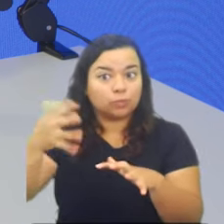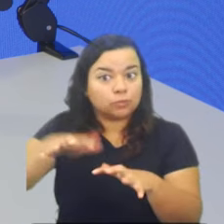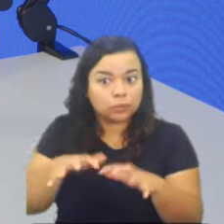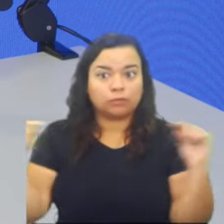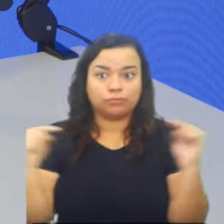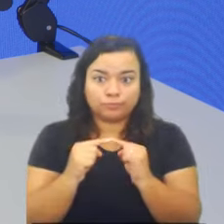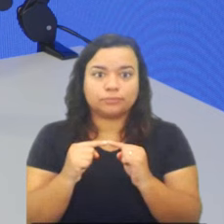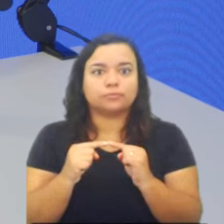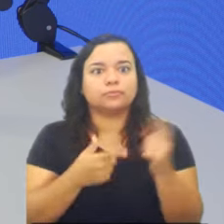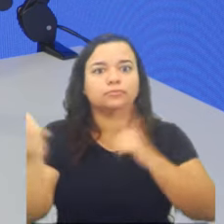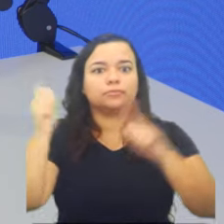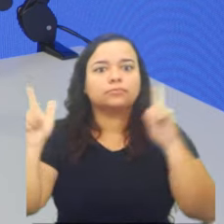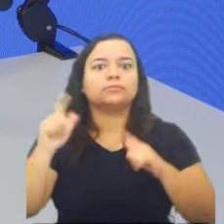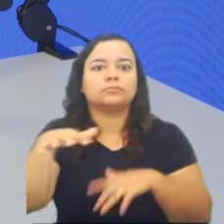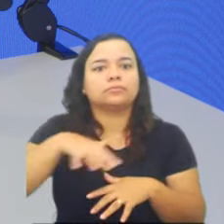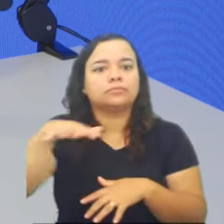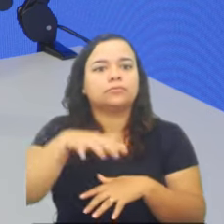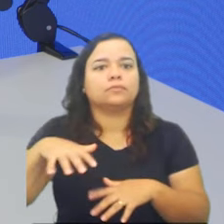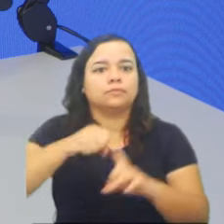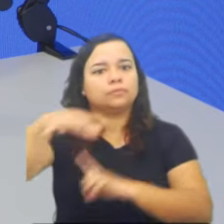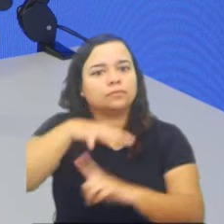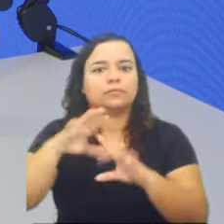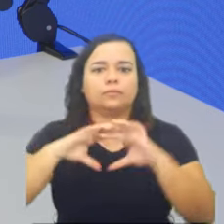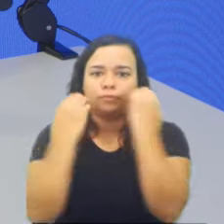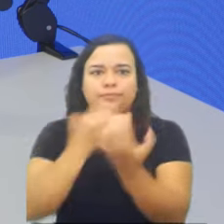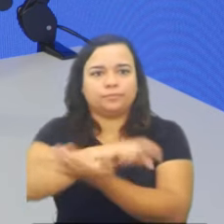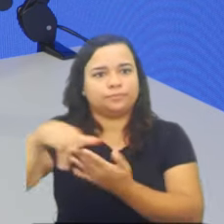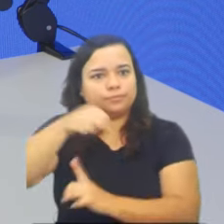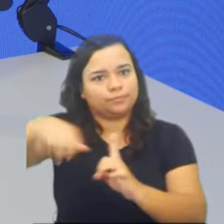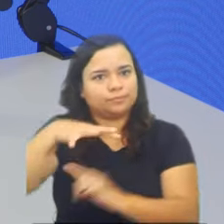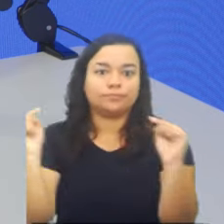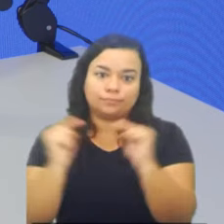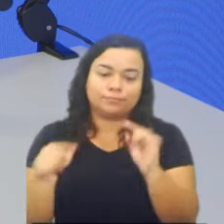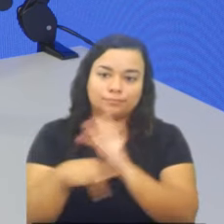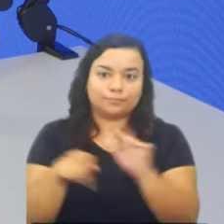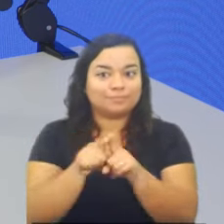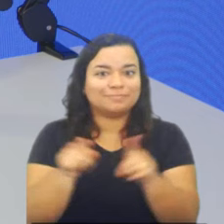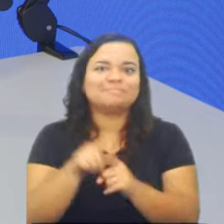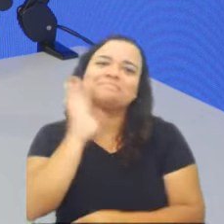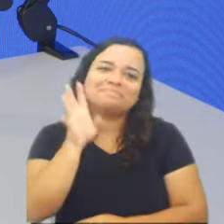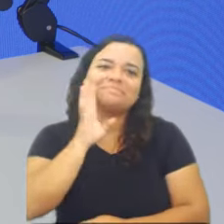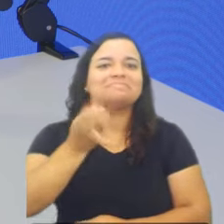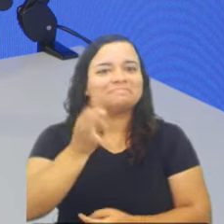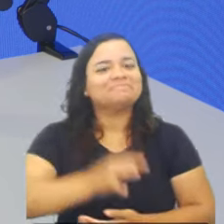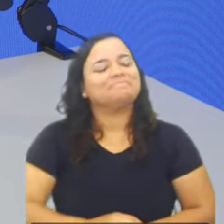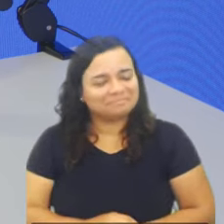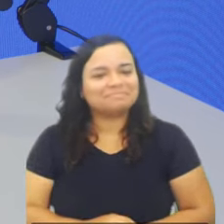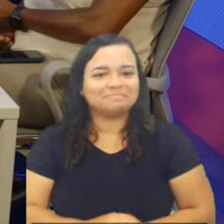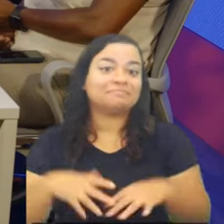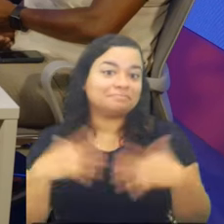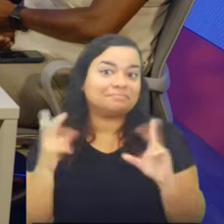com com as com os demais lados da sociedade com com as demais comunidades da sociedade legal